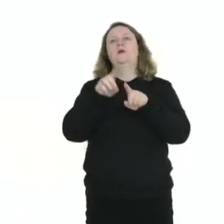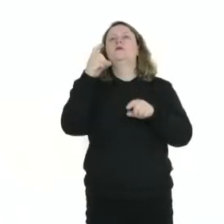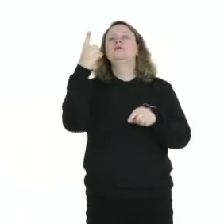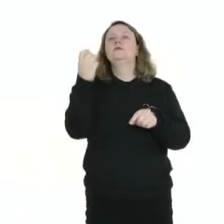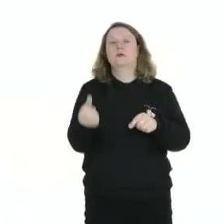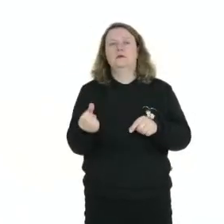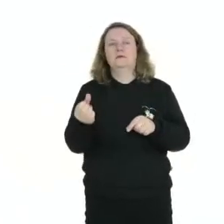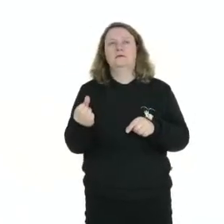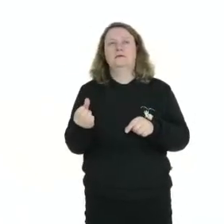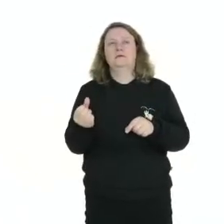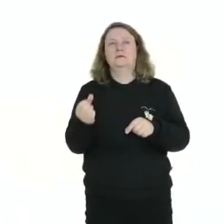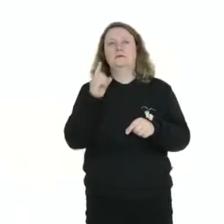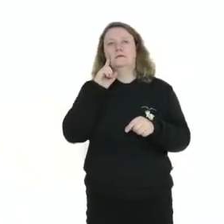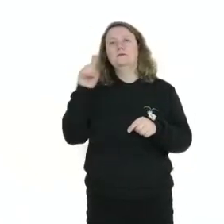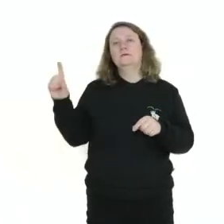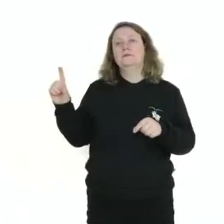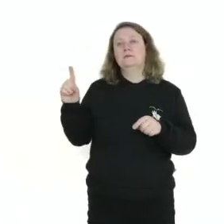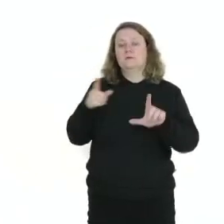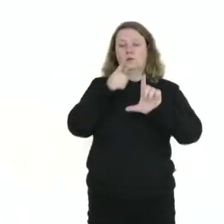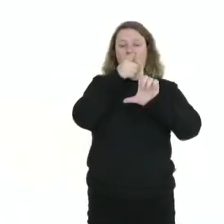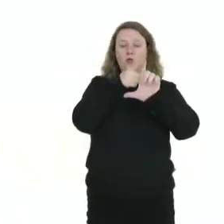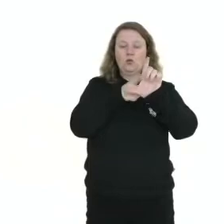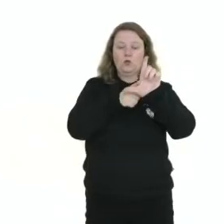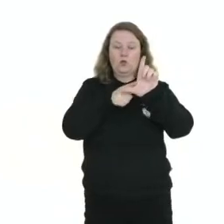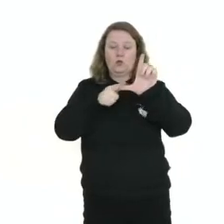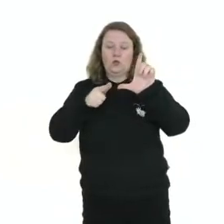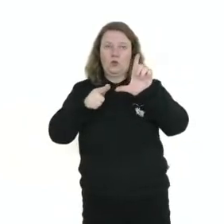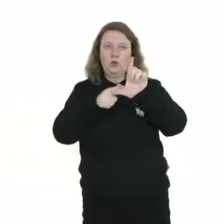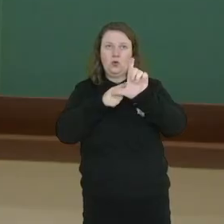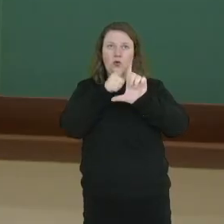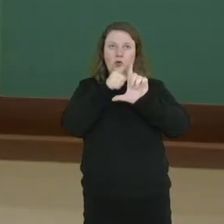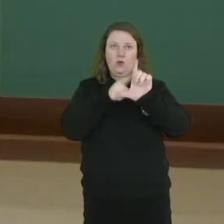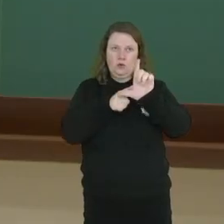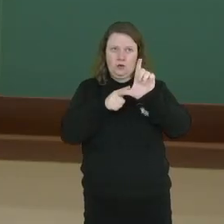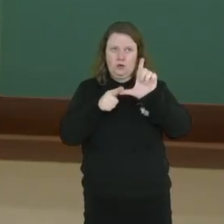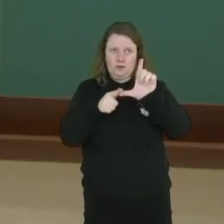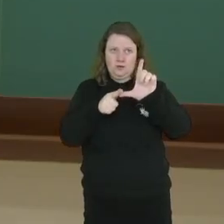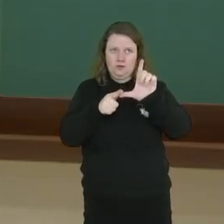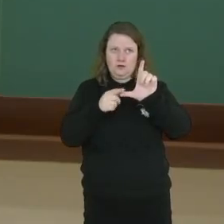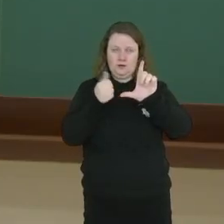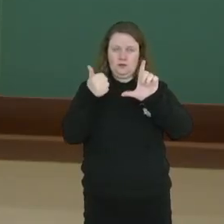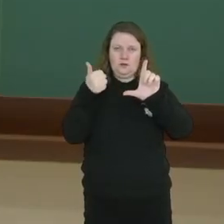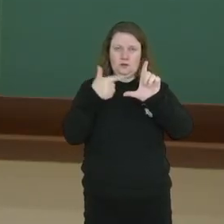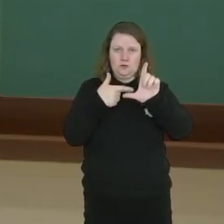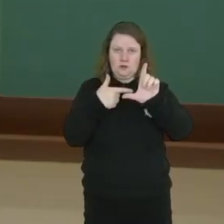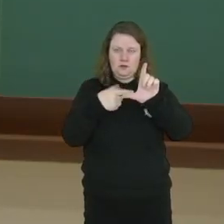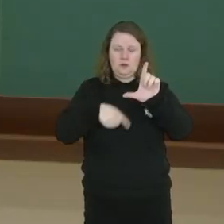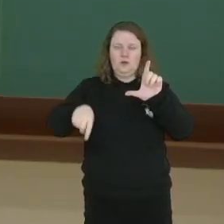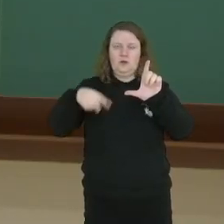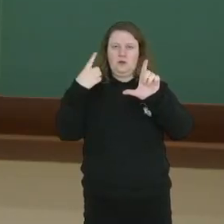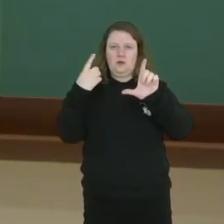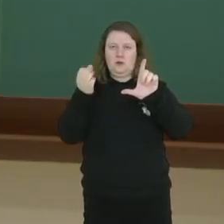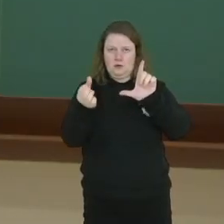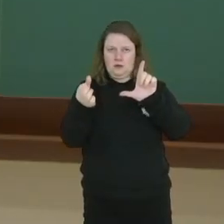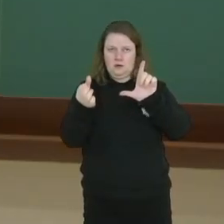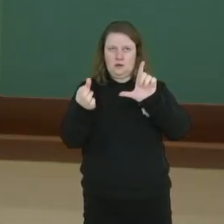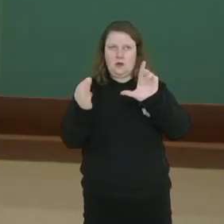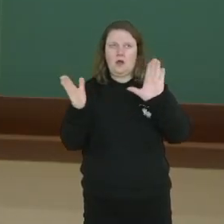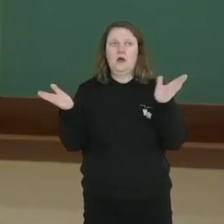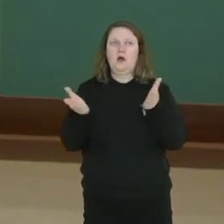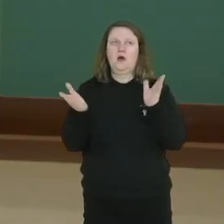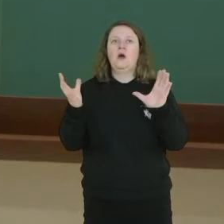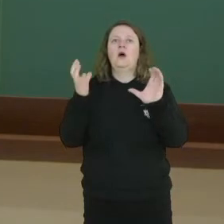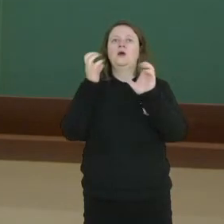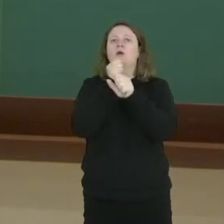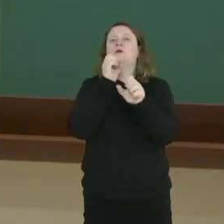graus. Então, ó, forma um ângulo de 90 graus e ele tem frente de 12 e de 16 metros. Quantos metros de muro serão